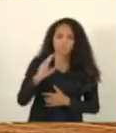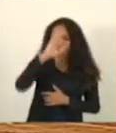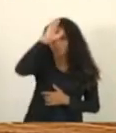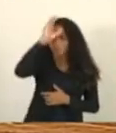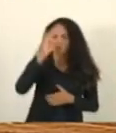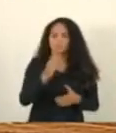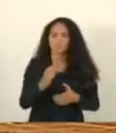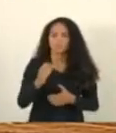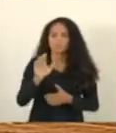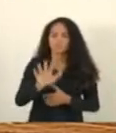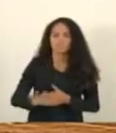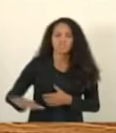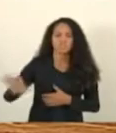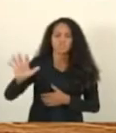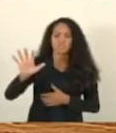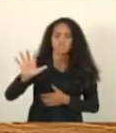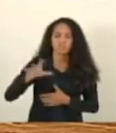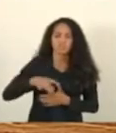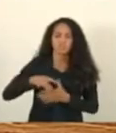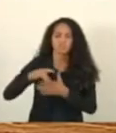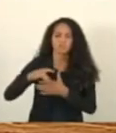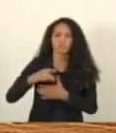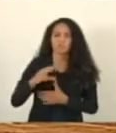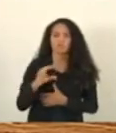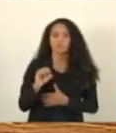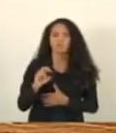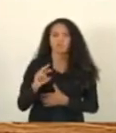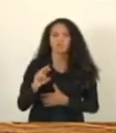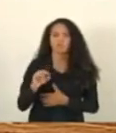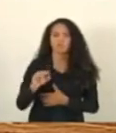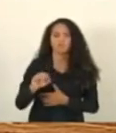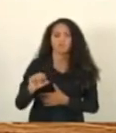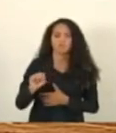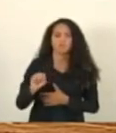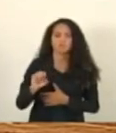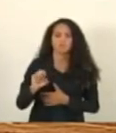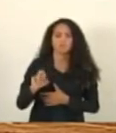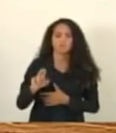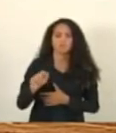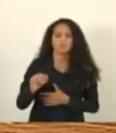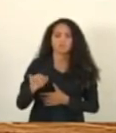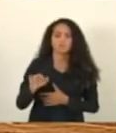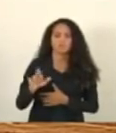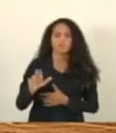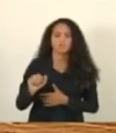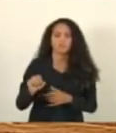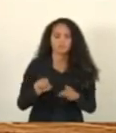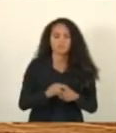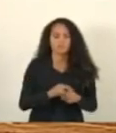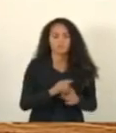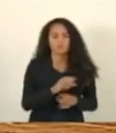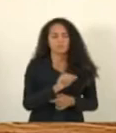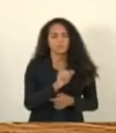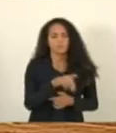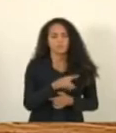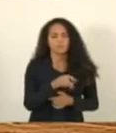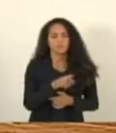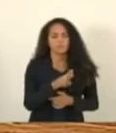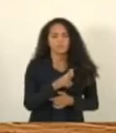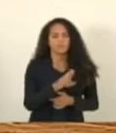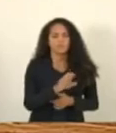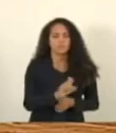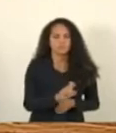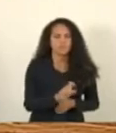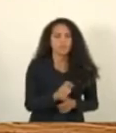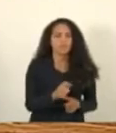Bombeiros Militares, Coronel Cerqueira, o Coronel André, coordenador